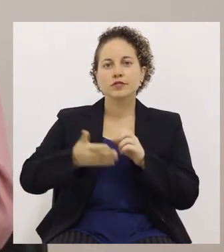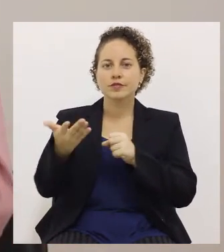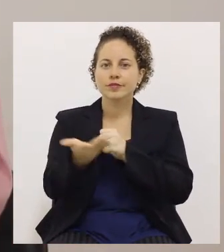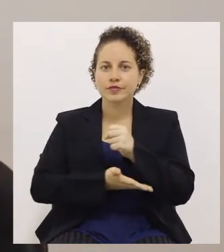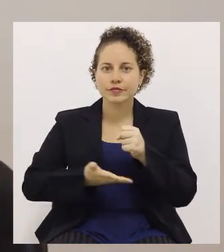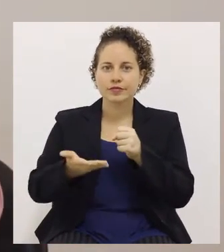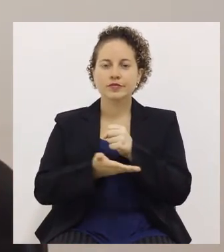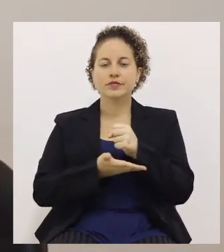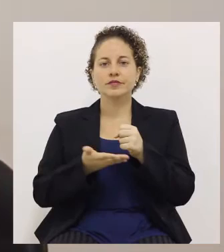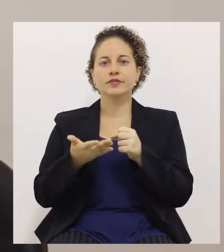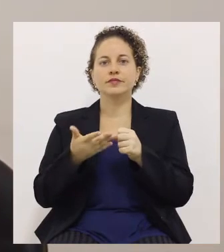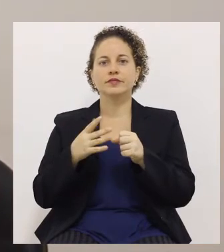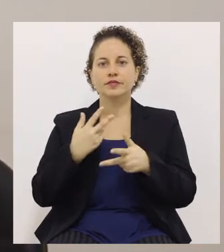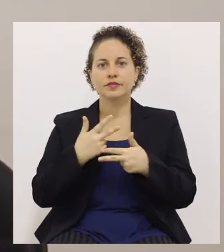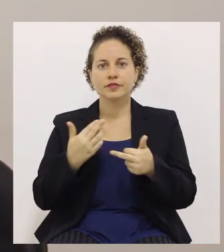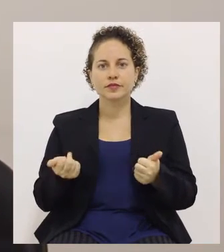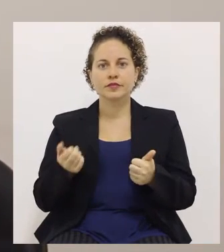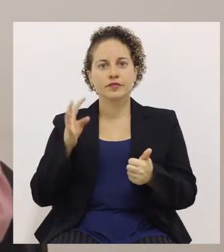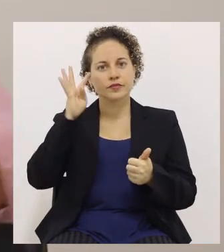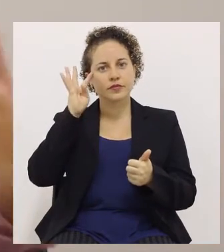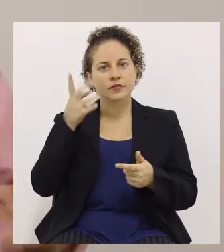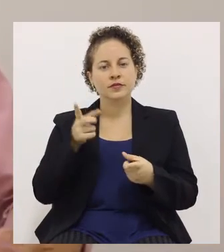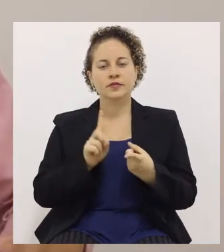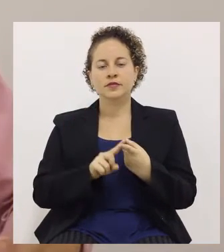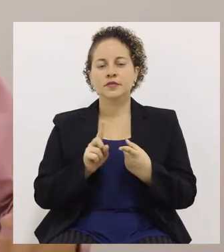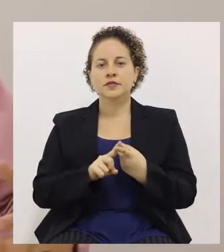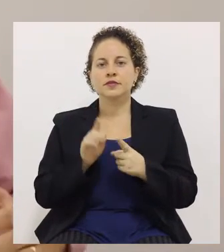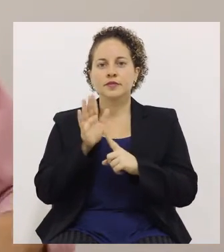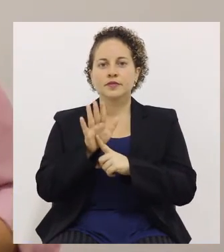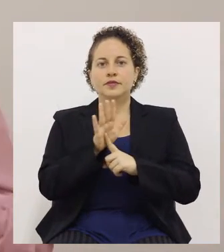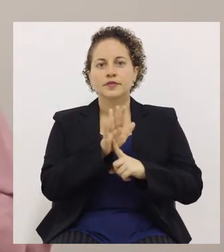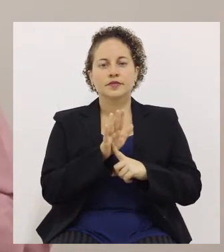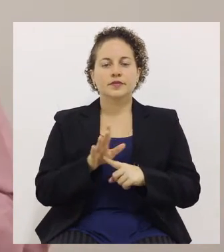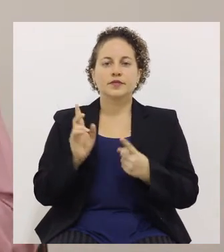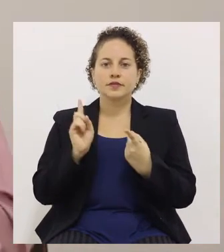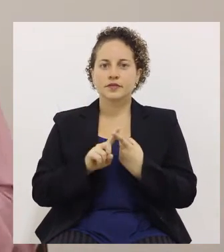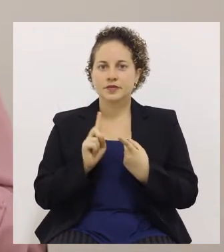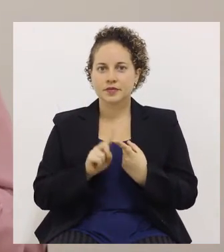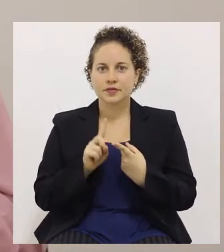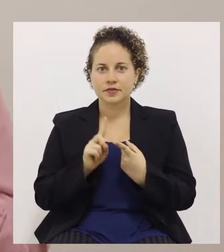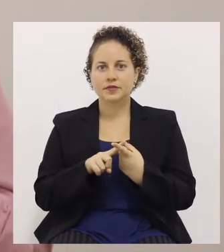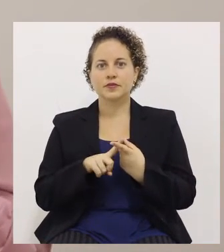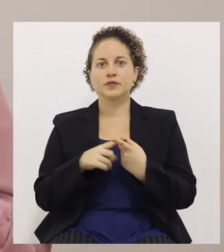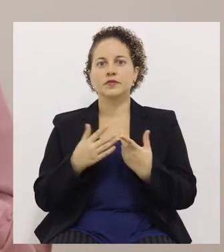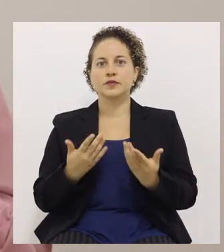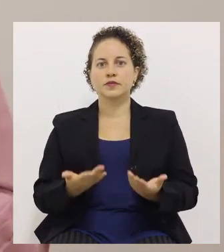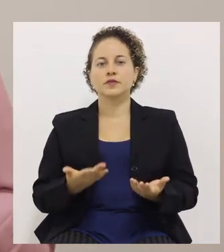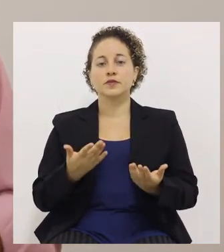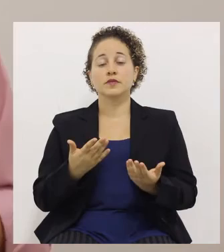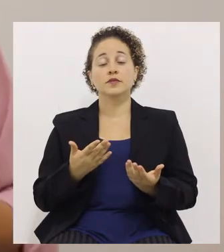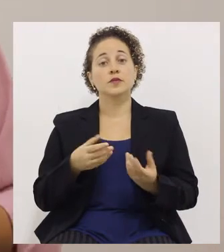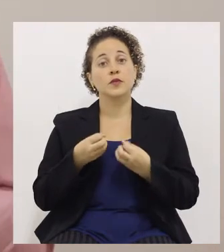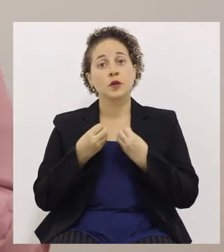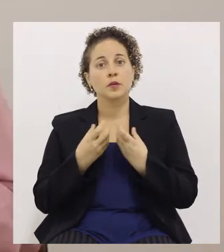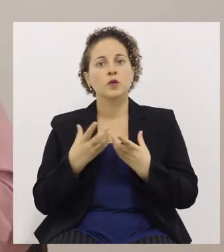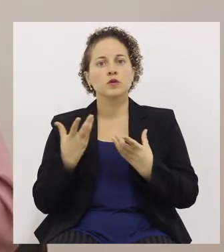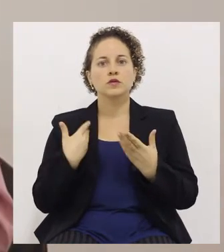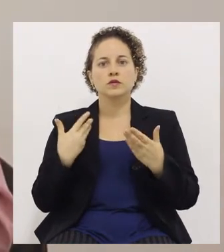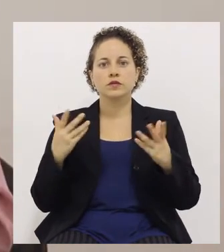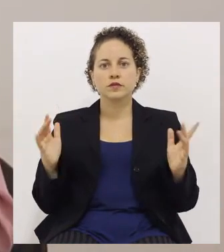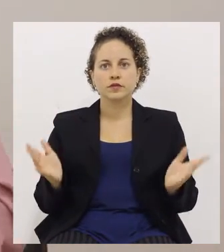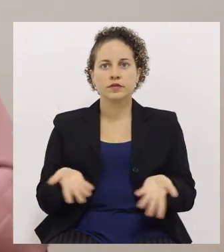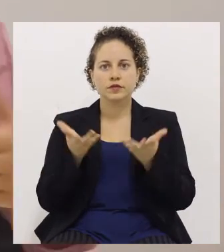aquilo que está por trás daquilo que a parte tem e o que a outra parte também está apresentando, ele busca qual a alternativa. Se